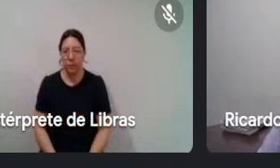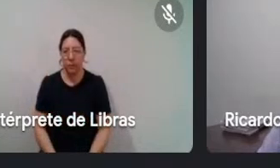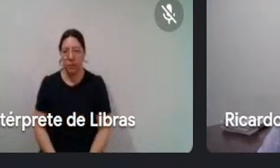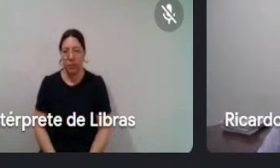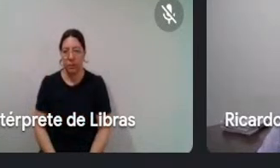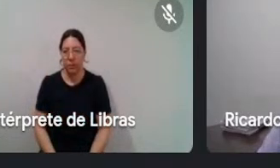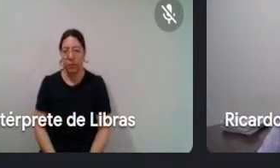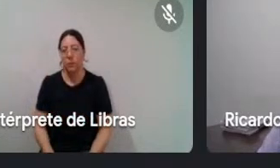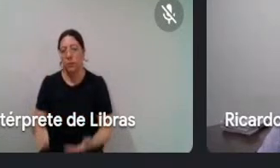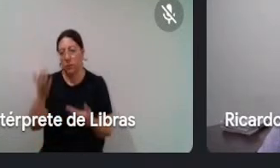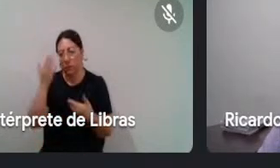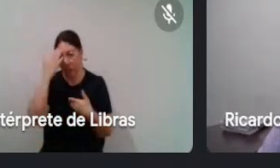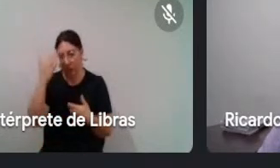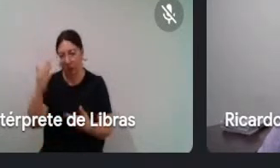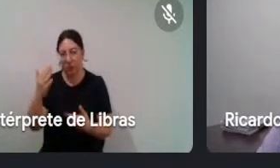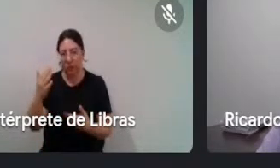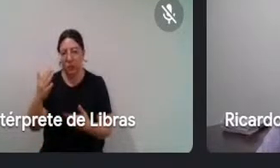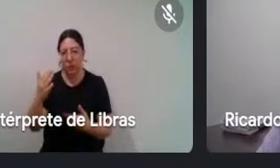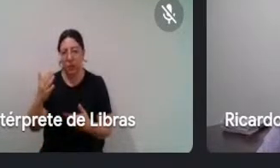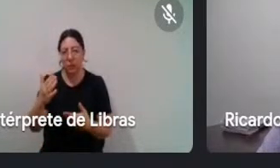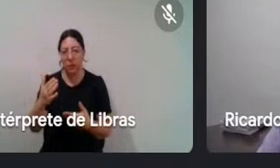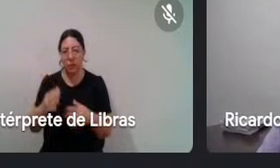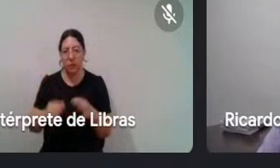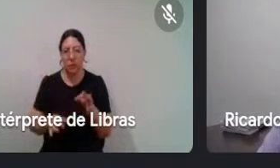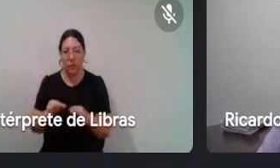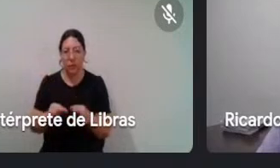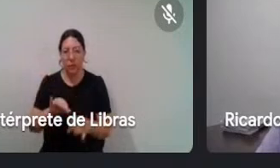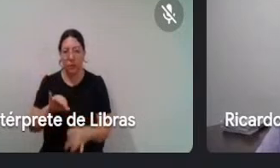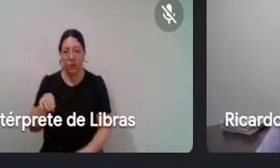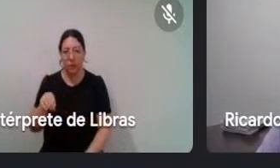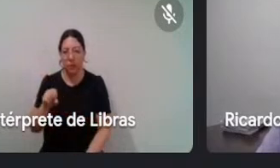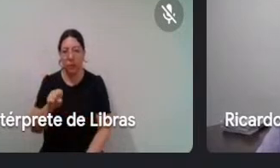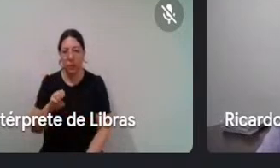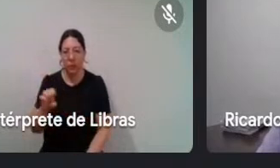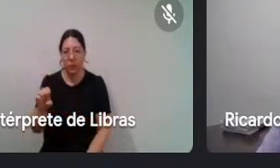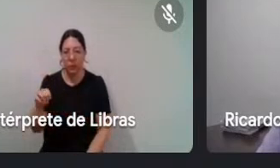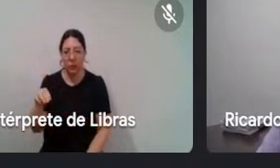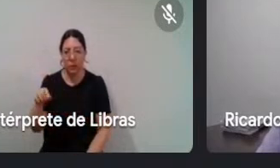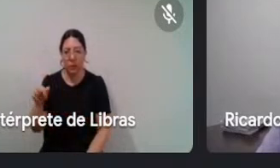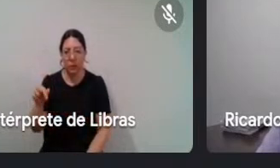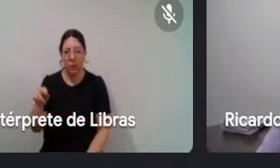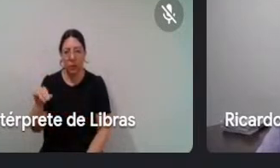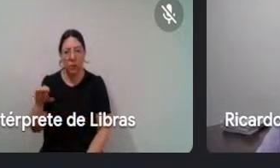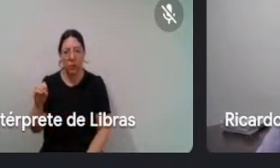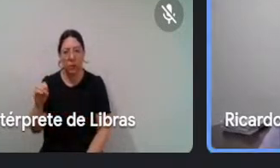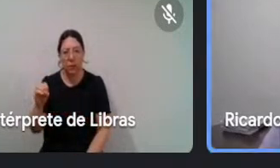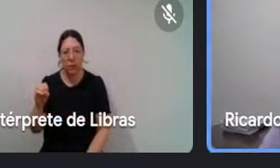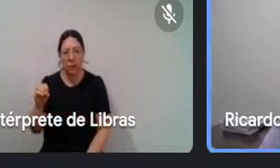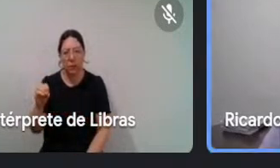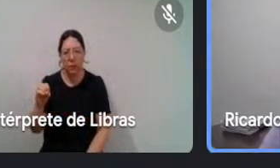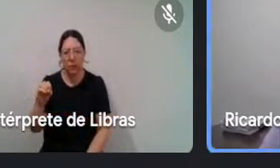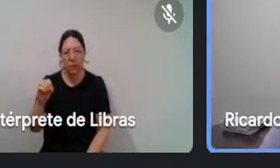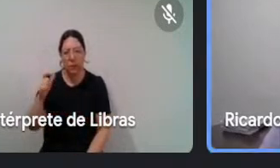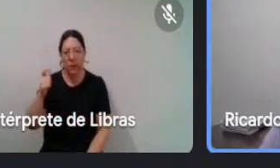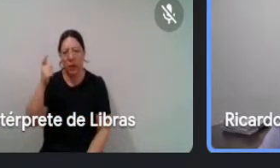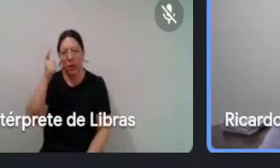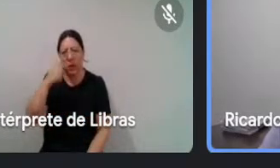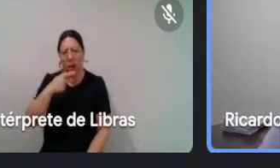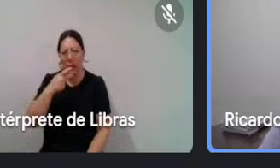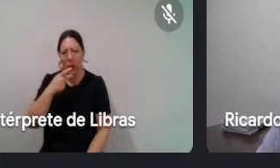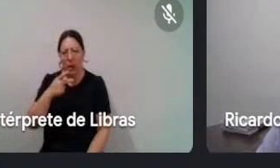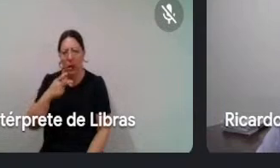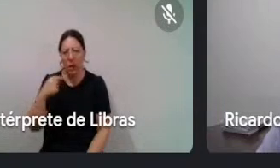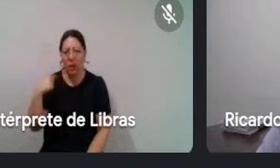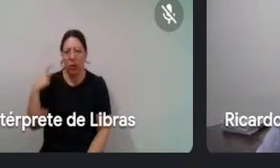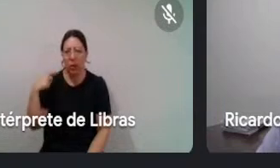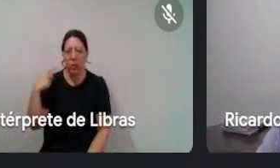Obrigado, doutor José Marcos. Na ordem, presidente. Quem quer falar? Presidente, é o advogado Ricardo. Doutor, só